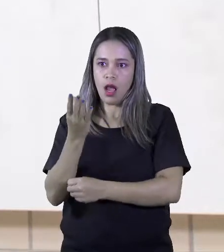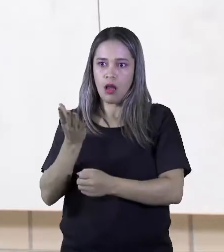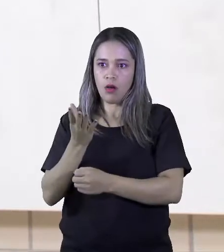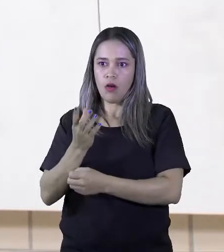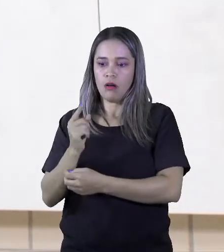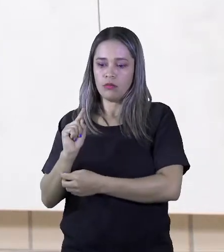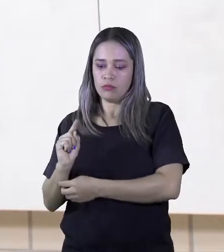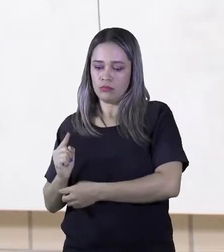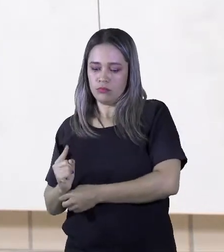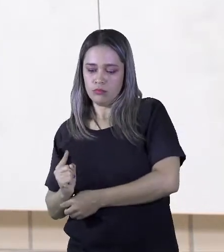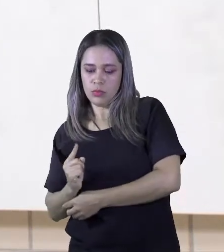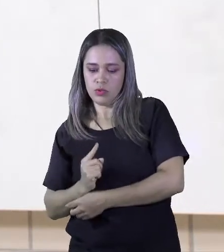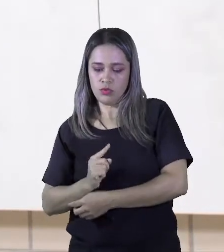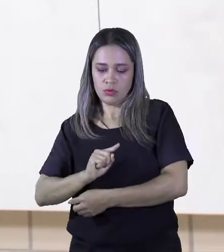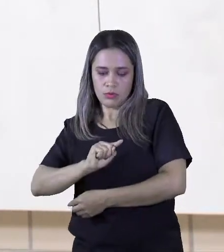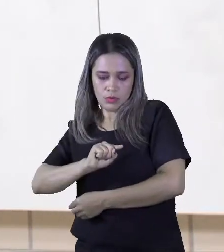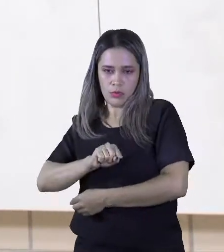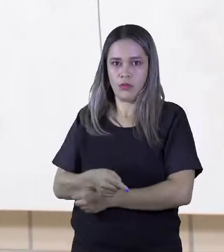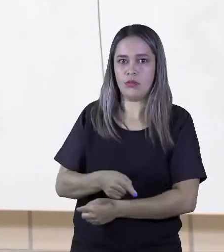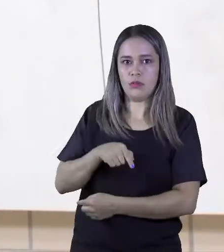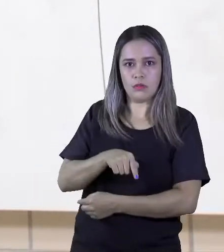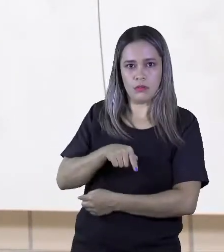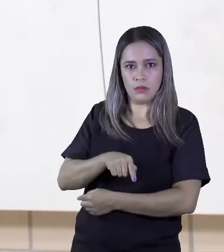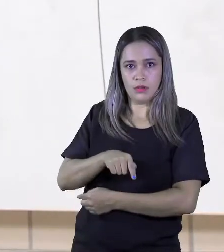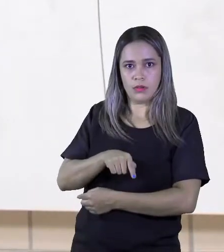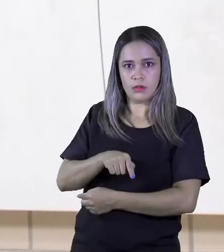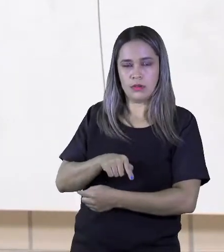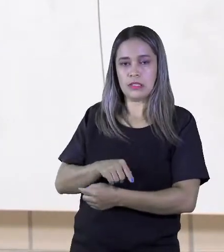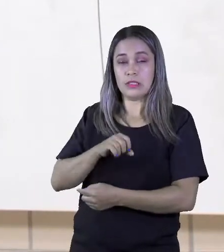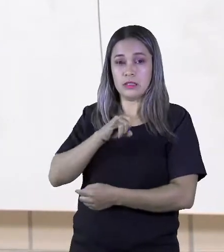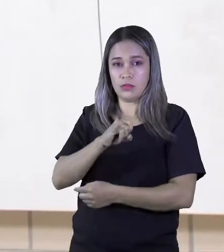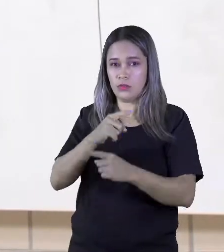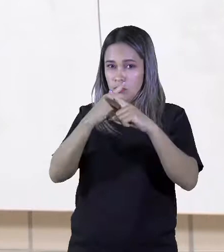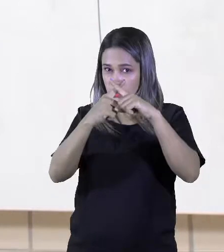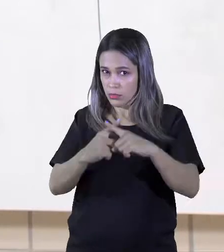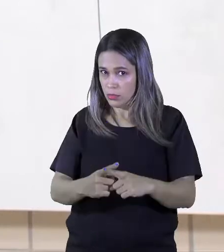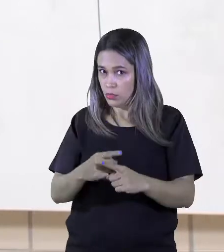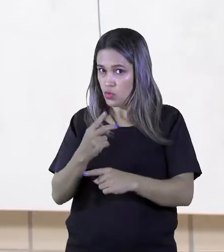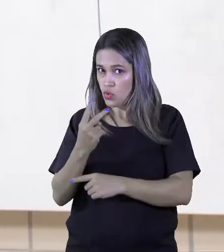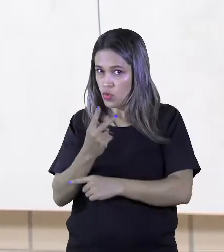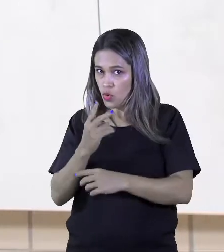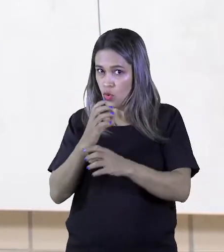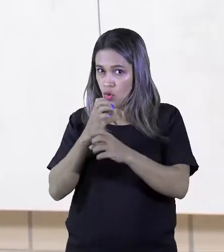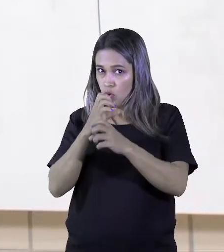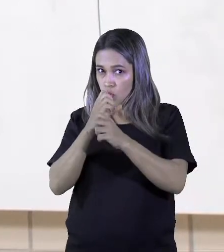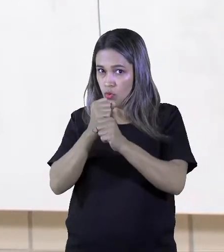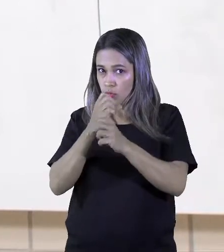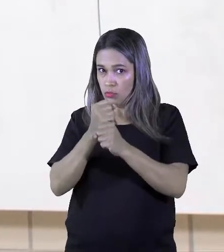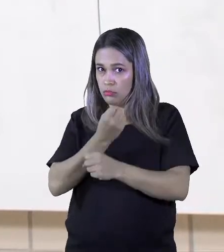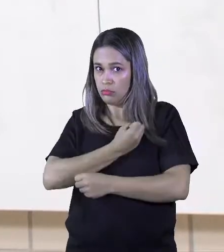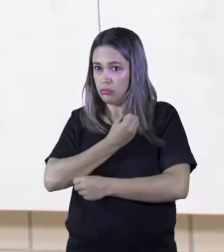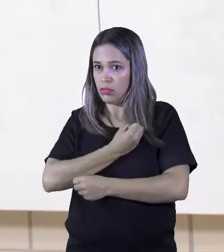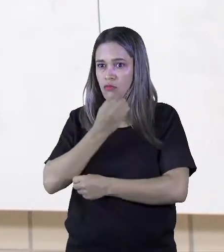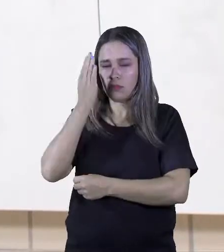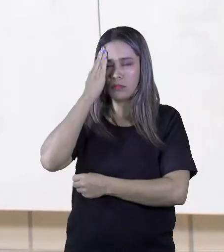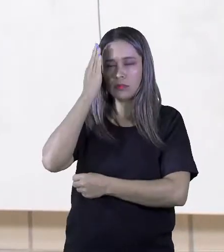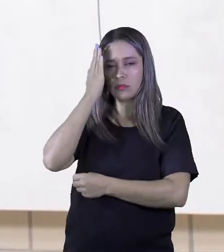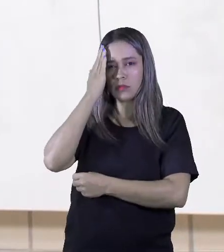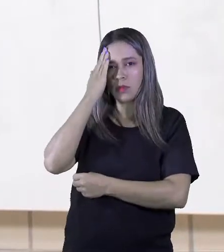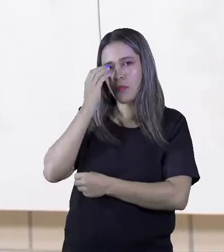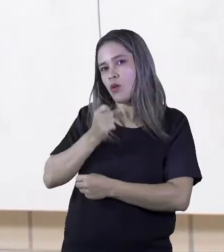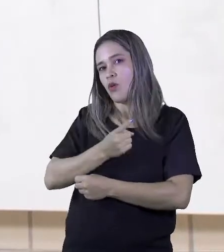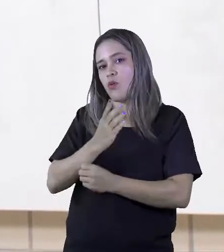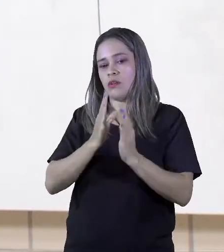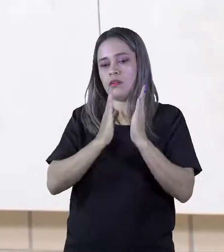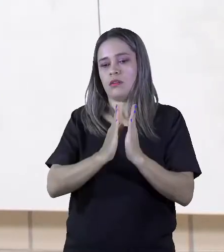a vírgula. Então, se eu estou multiplicando dois números, eu vou somar, eu vou saber quantas casas tem depois